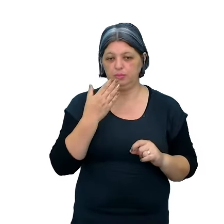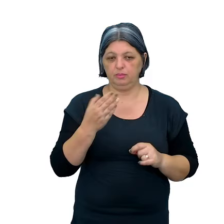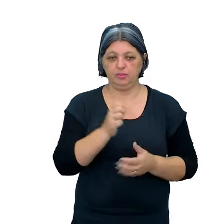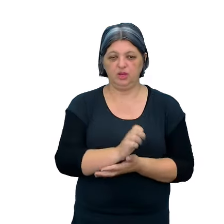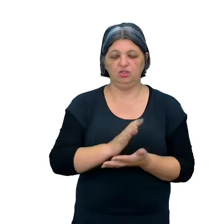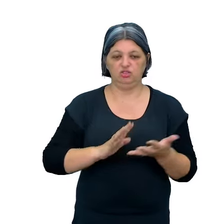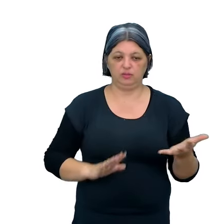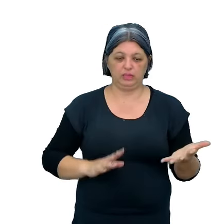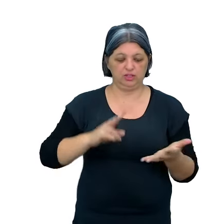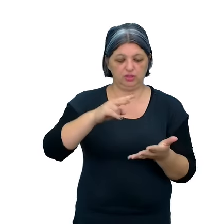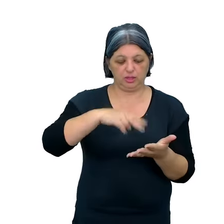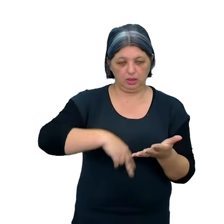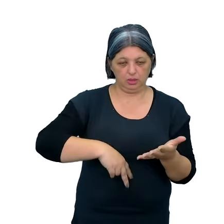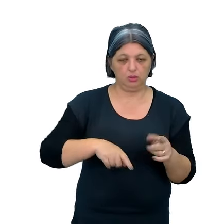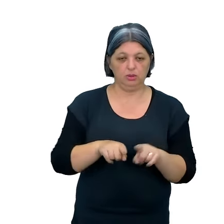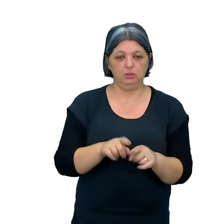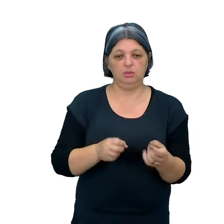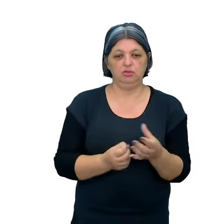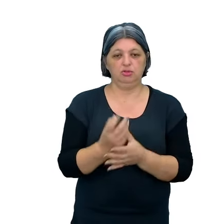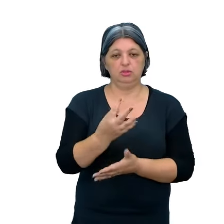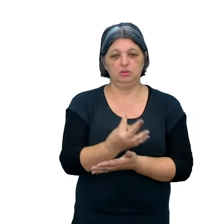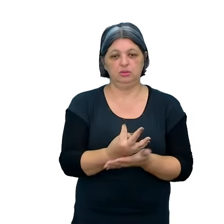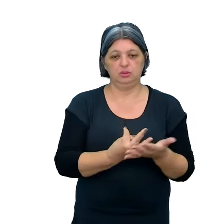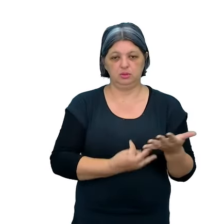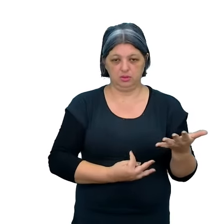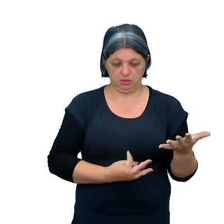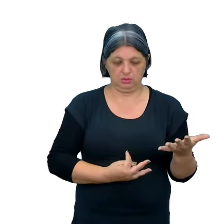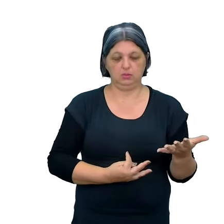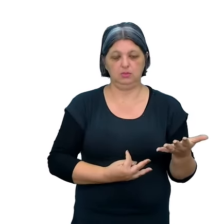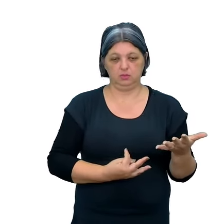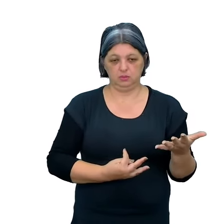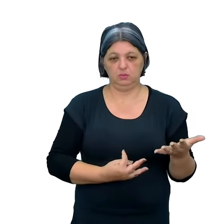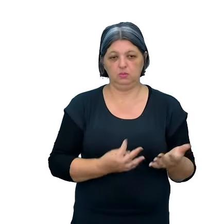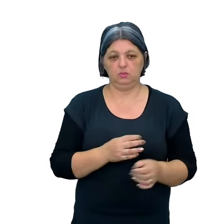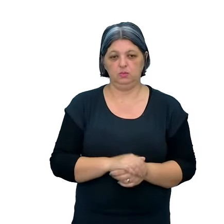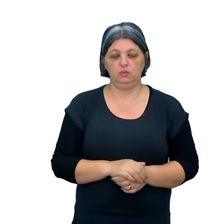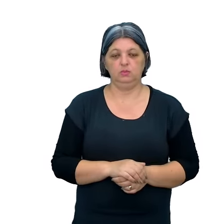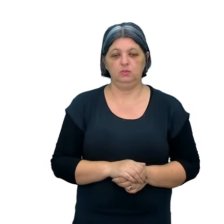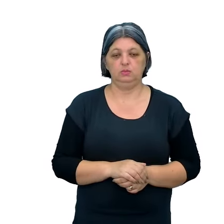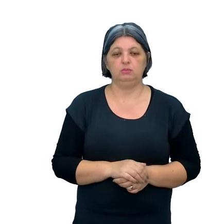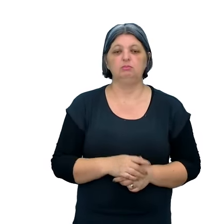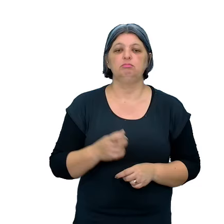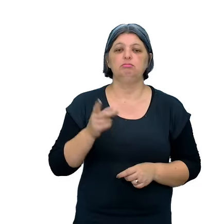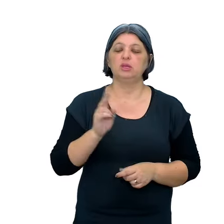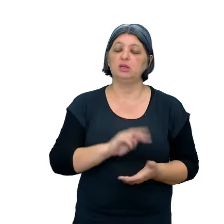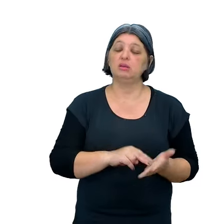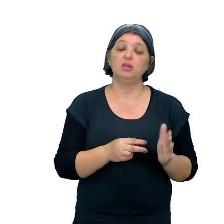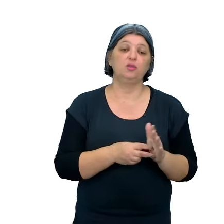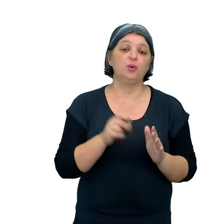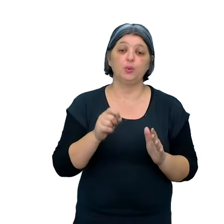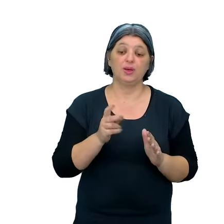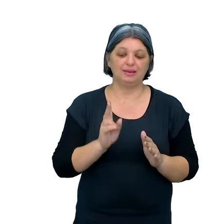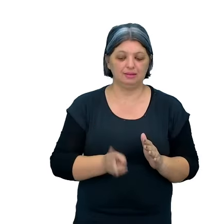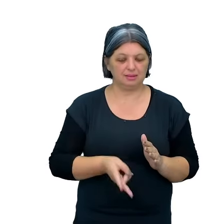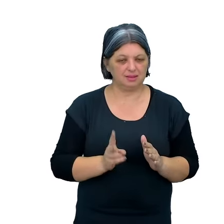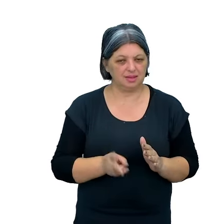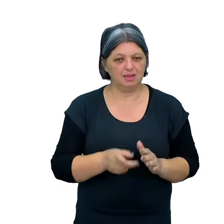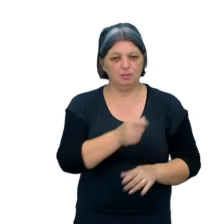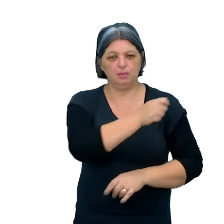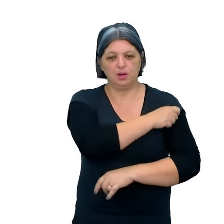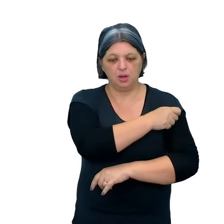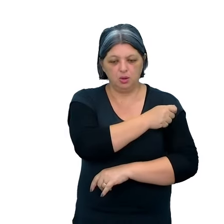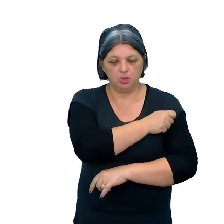atividades de leitura e de produção textual. Então, isso significa que o tempo todo, né, os estudantes precisam estar